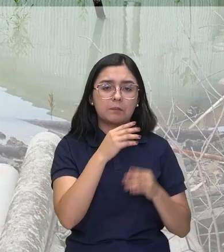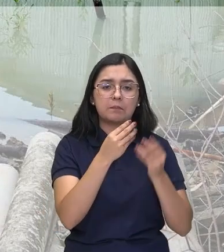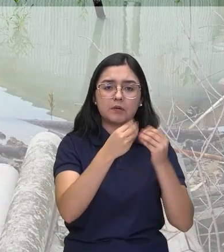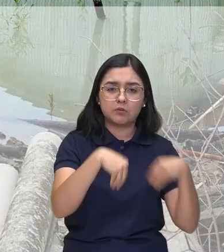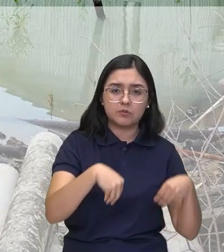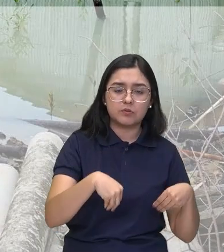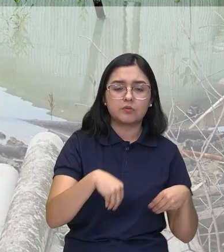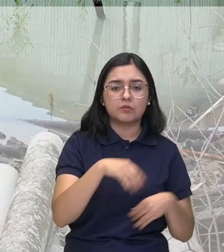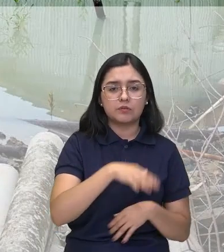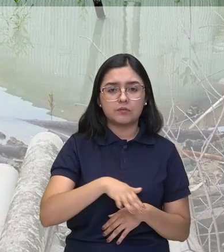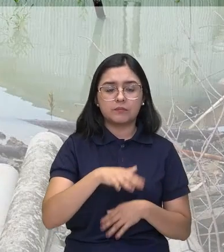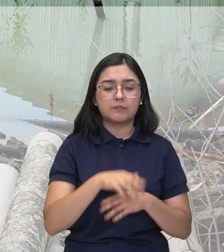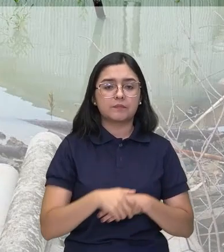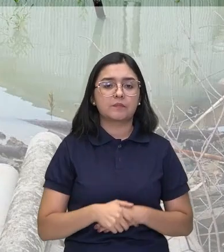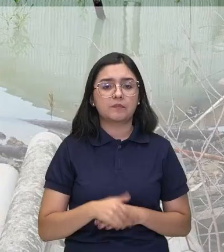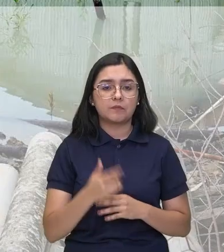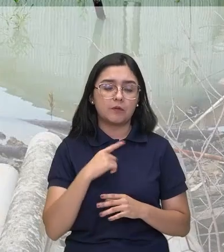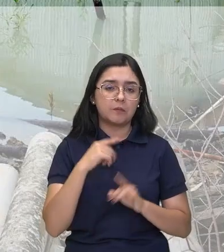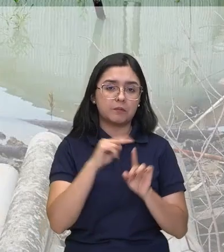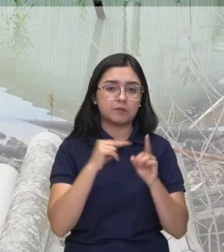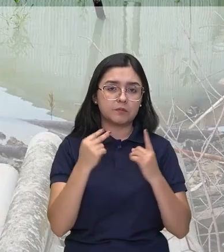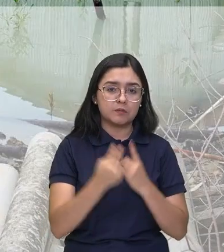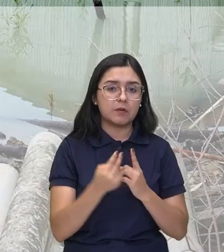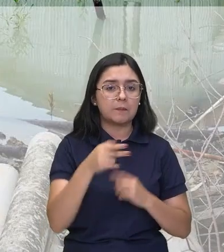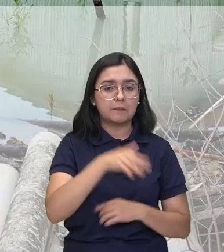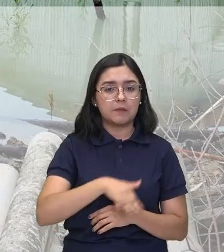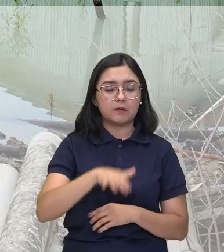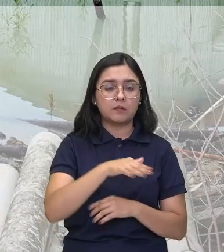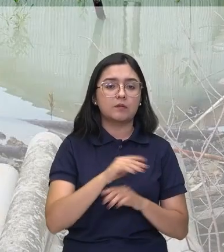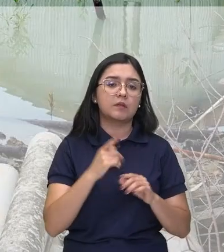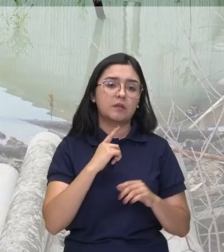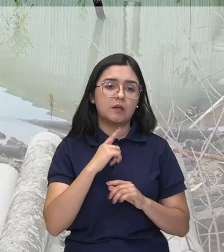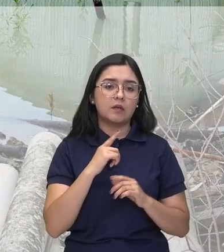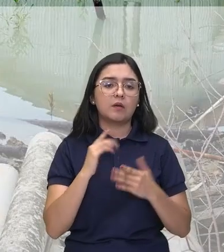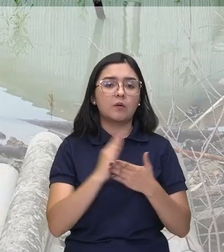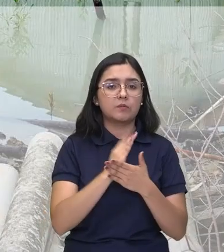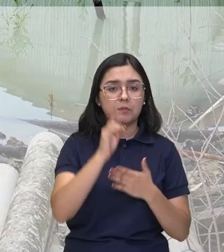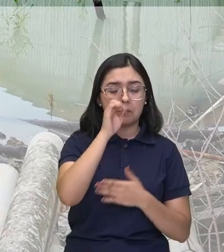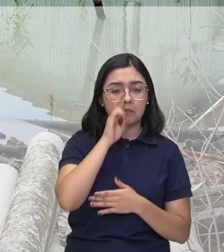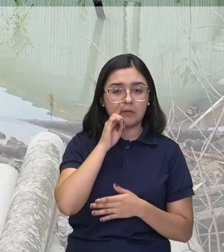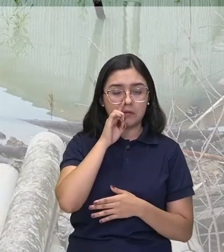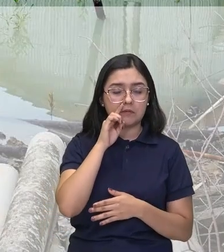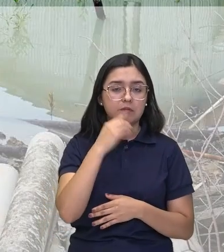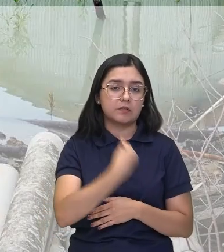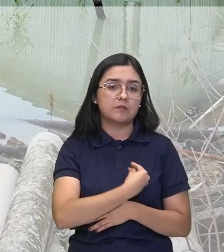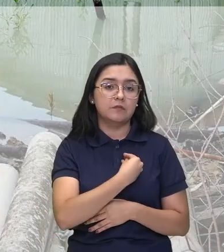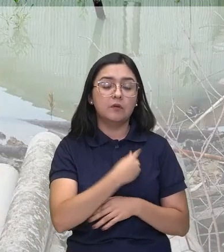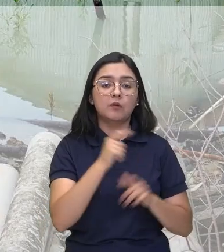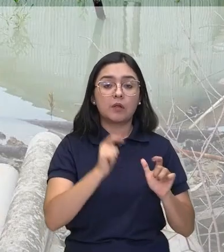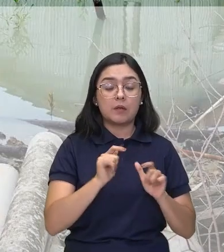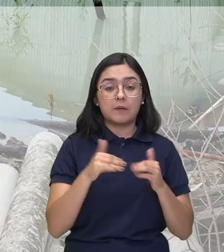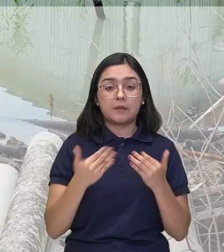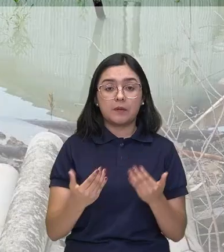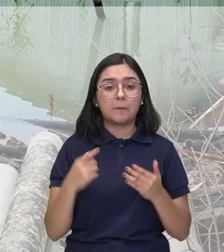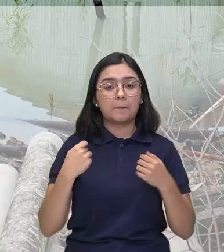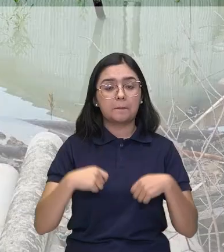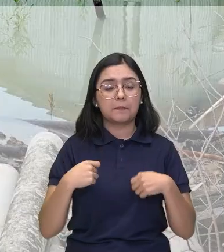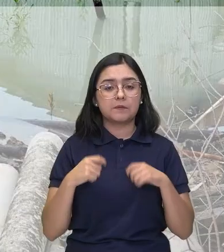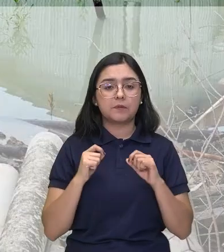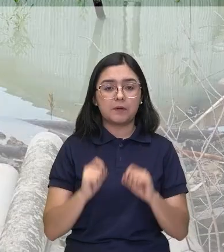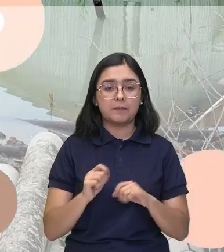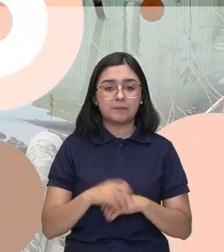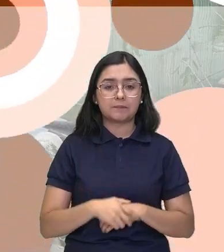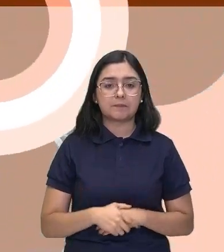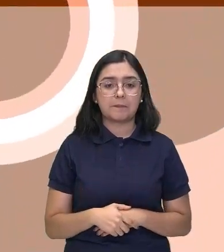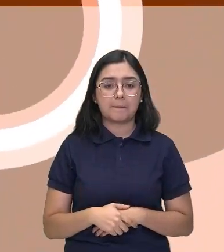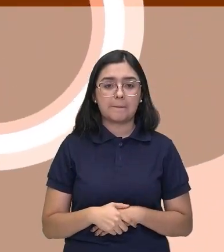prejudiciais do ponto de vista ambiental e correm esse tipo de risco aí que a gente falou. Então, pessoal, a gente tem que buscar, como a gente vai ver agora, vamos